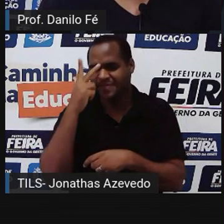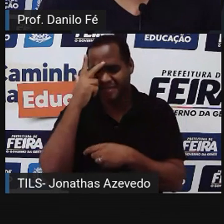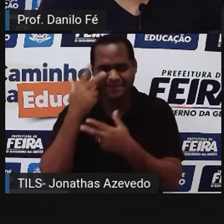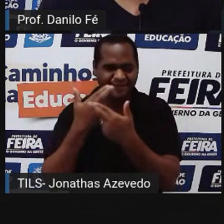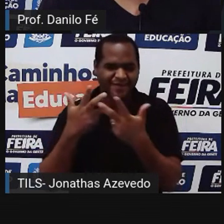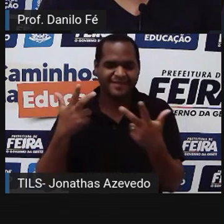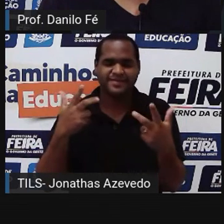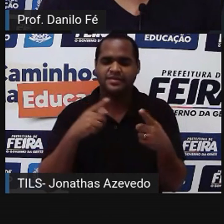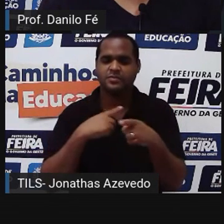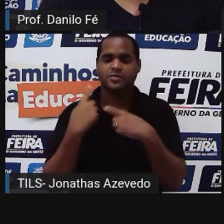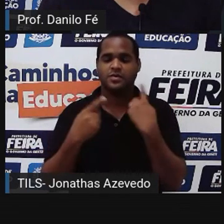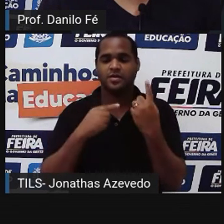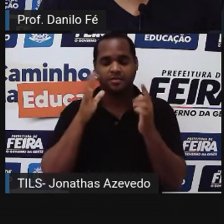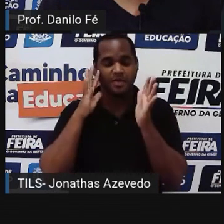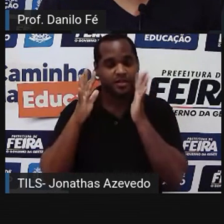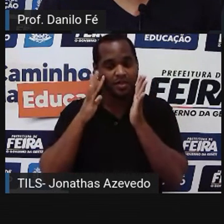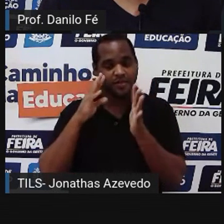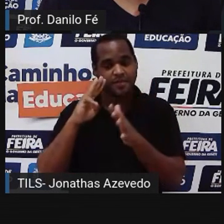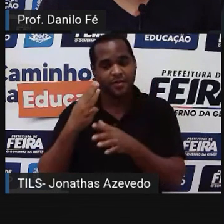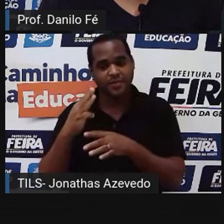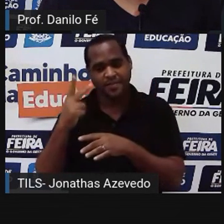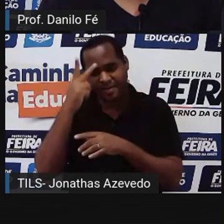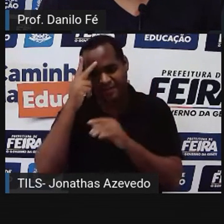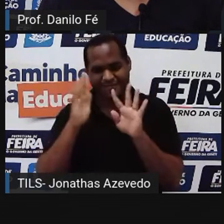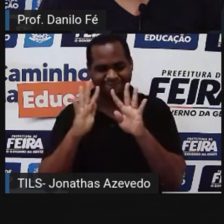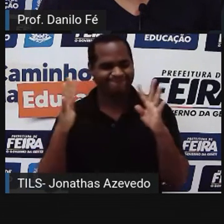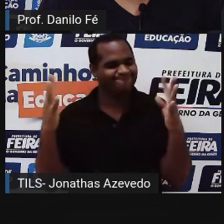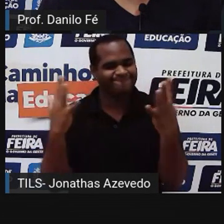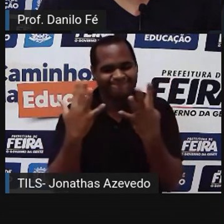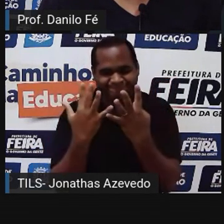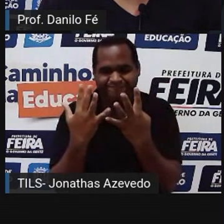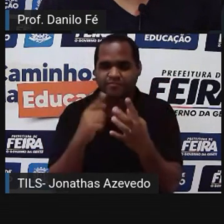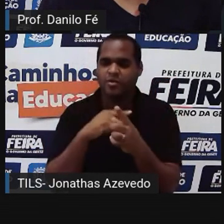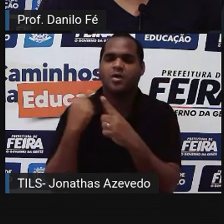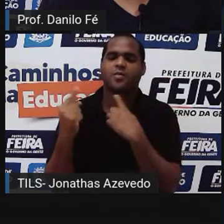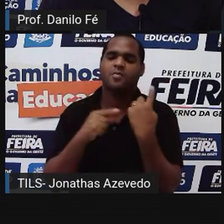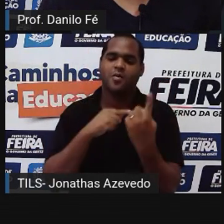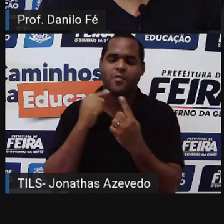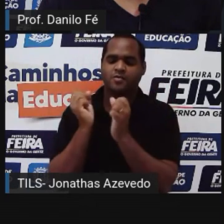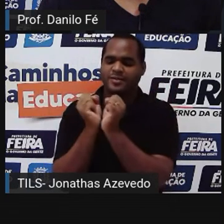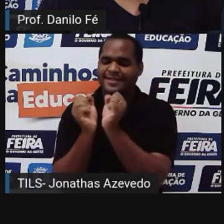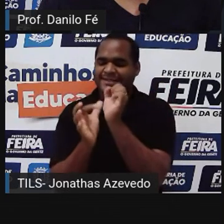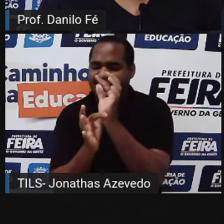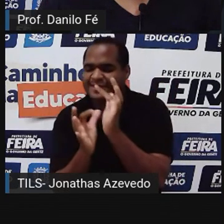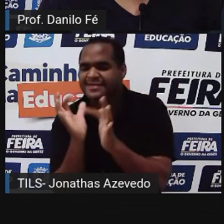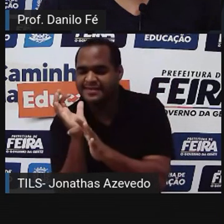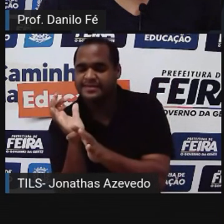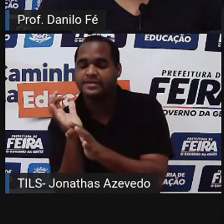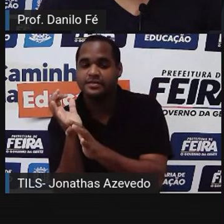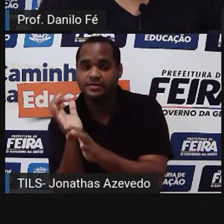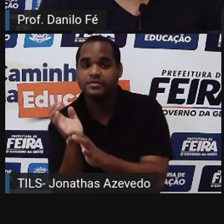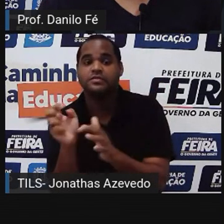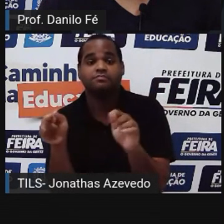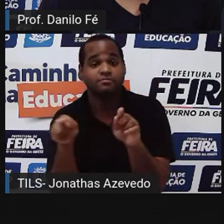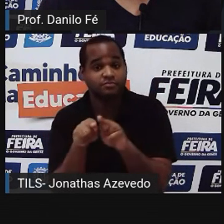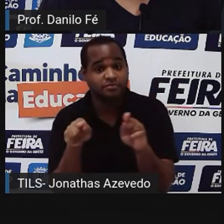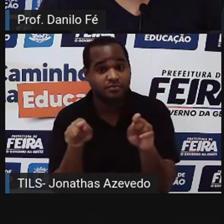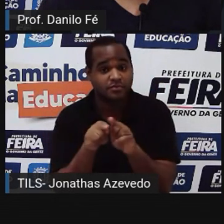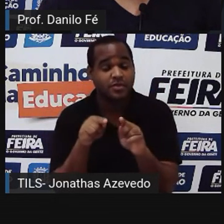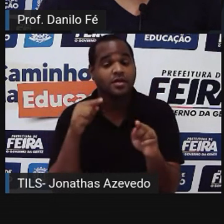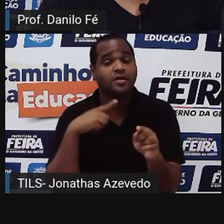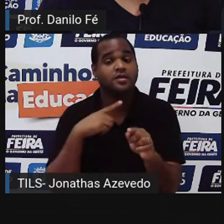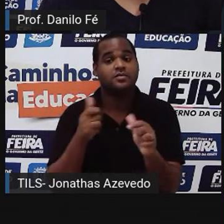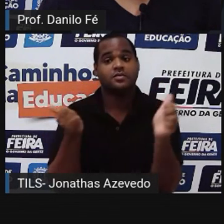gente pensar nos milhões de judeus que foram mortos, escravizados, é um dos momentos